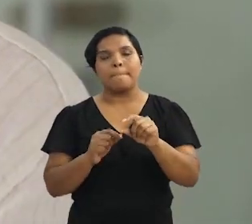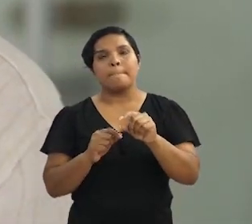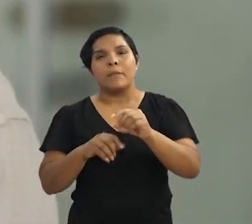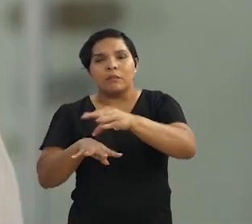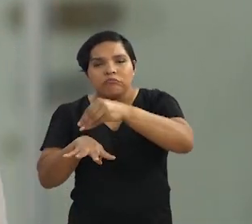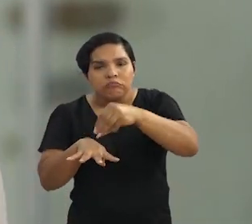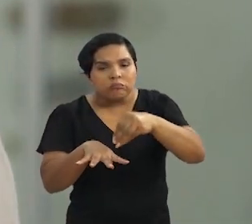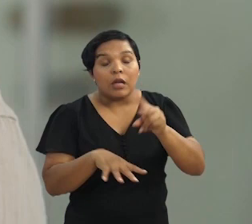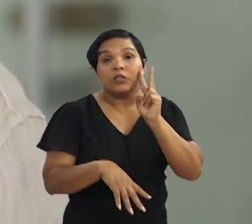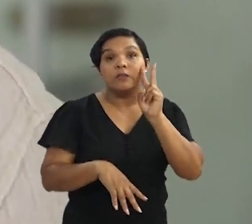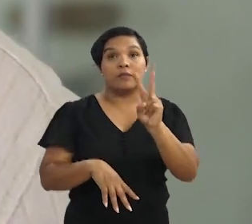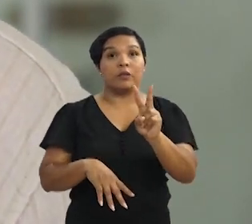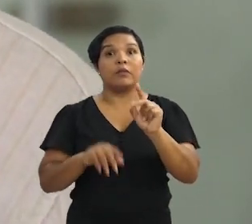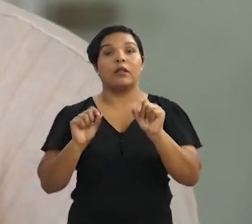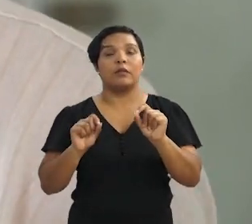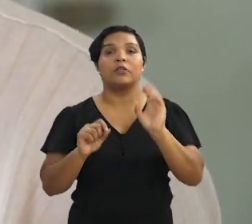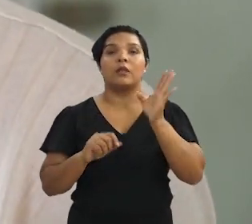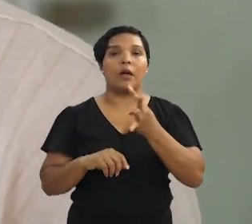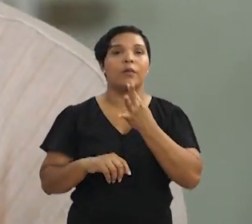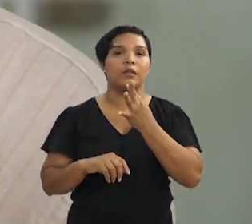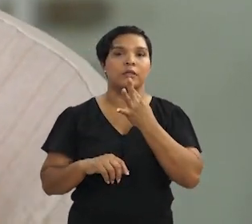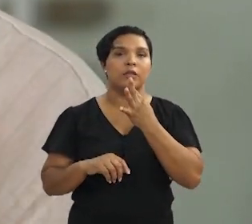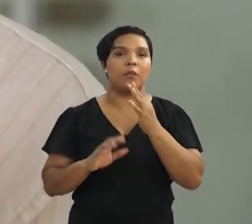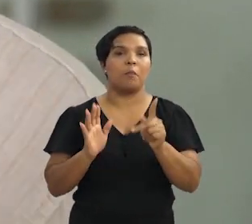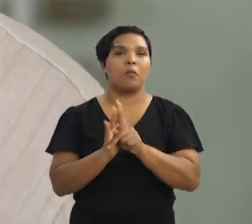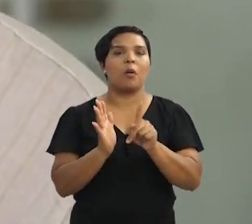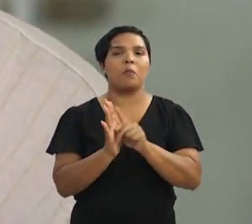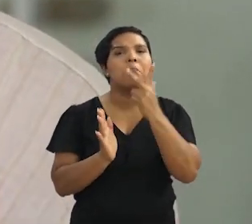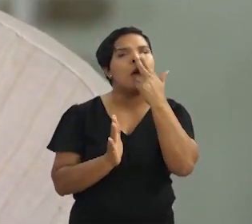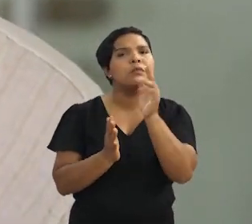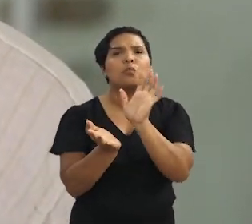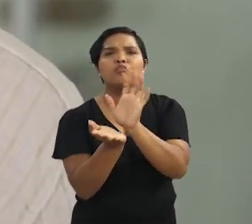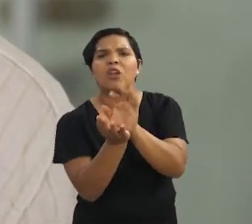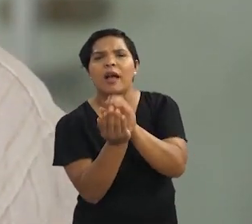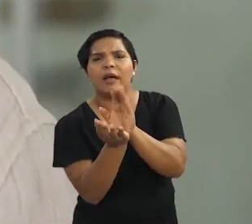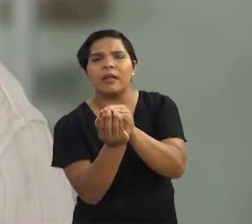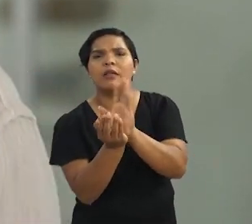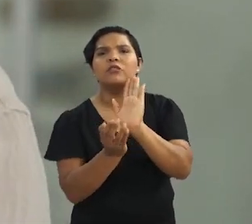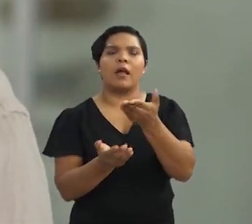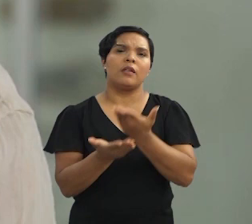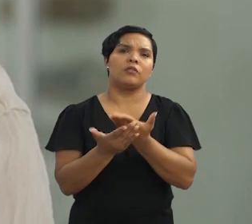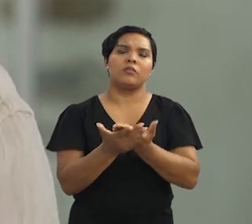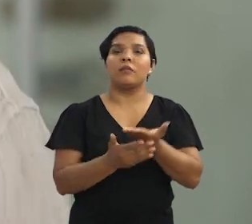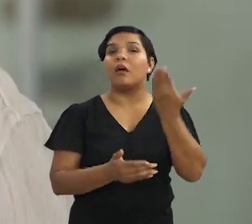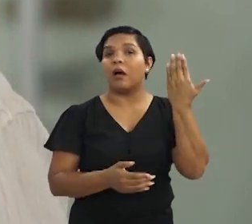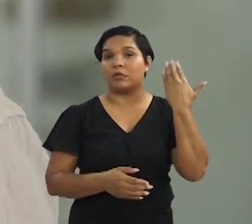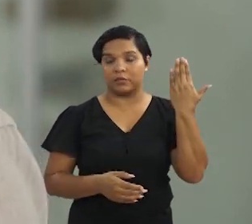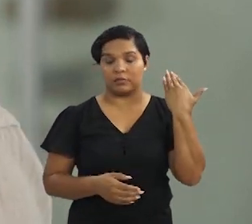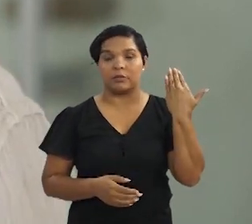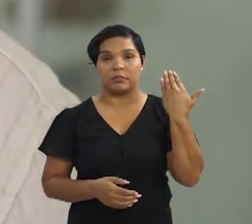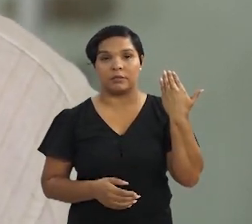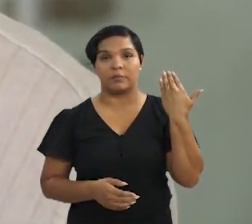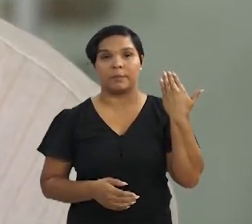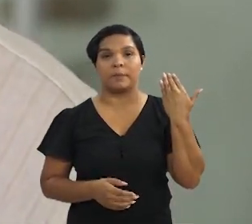né, de cara a gente já imaginou que era já conhecida de um crocodilo, que já havia sido estudado